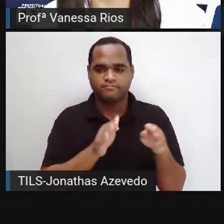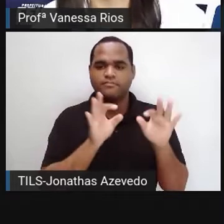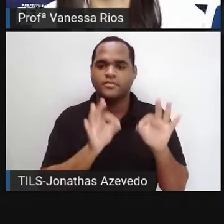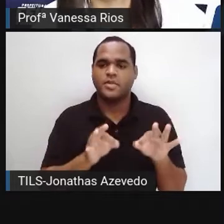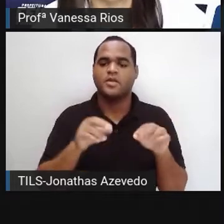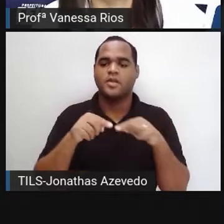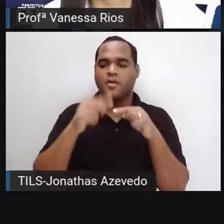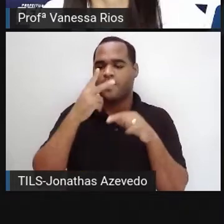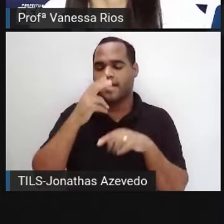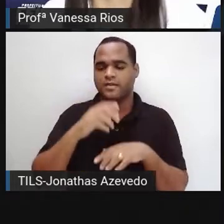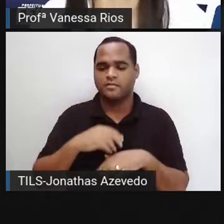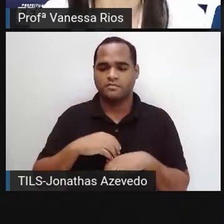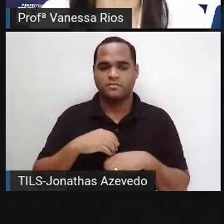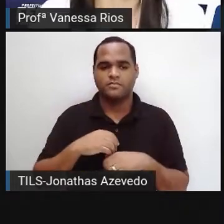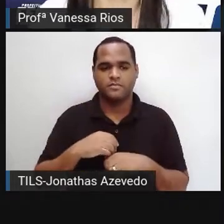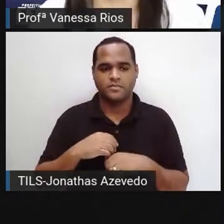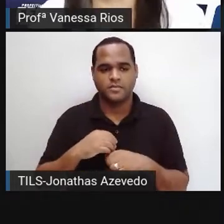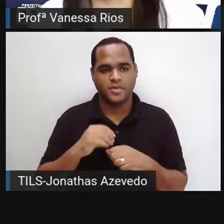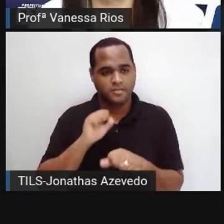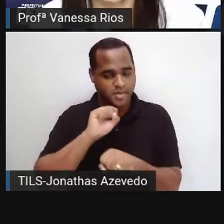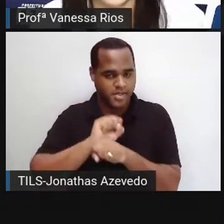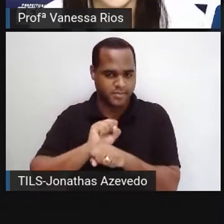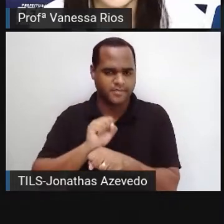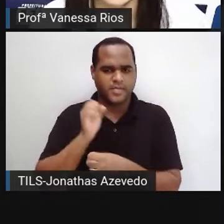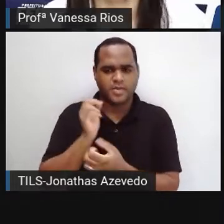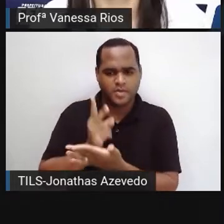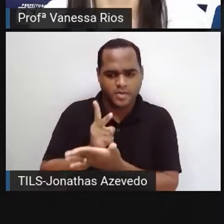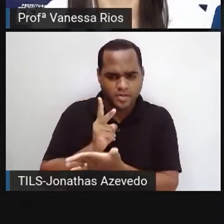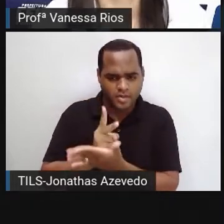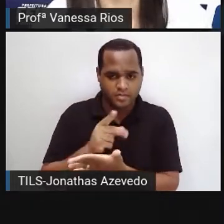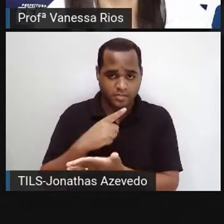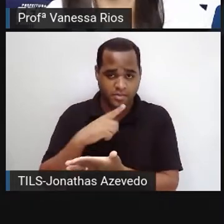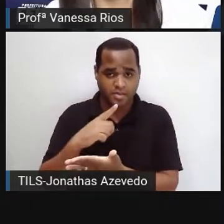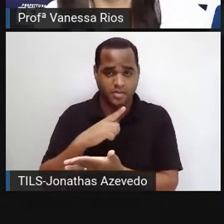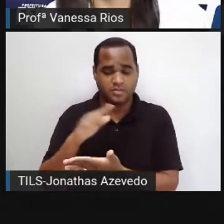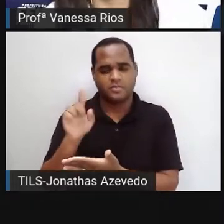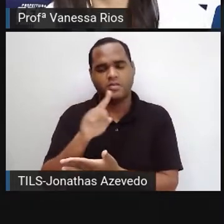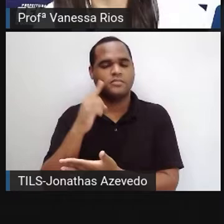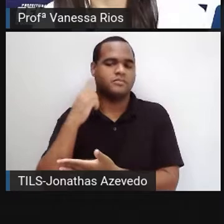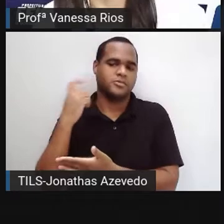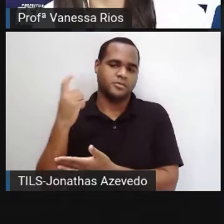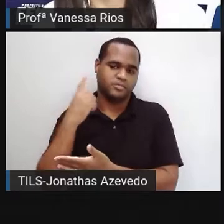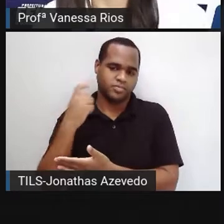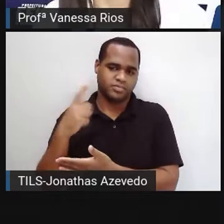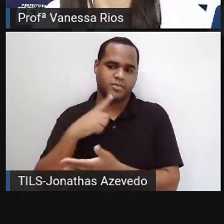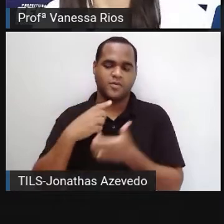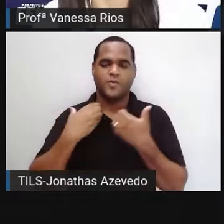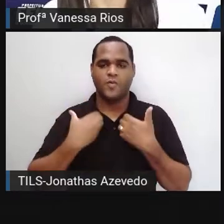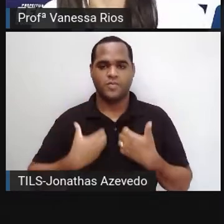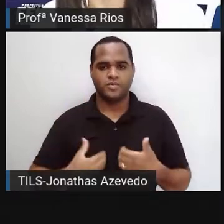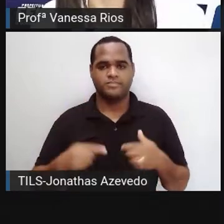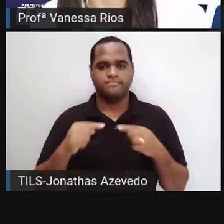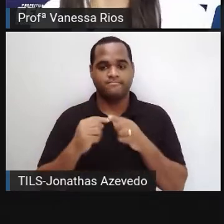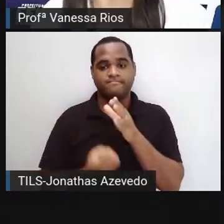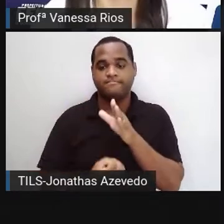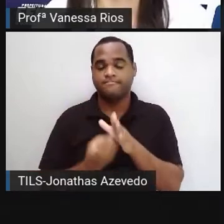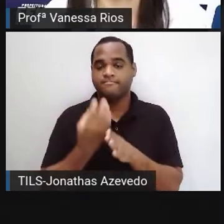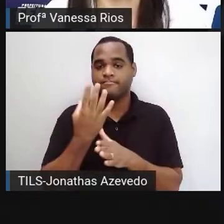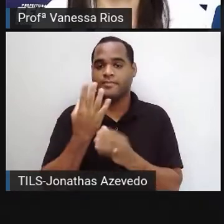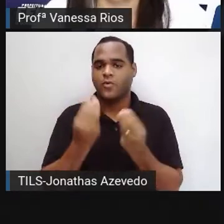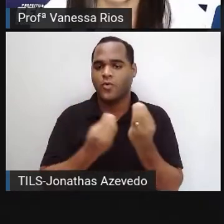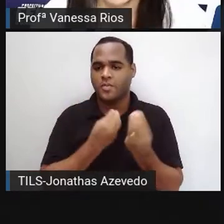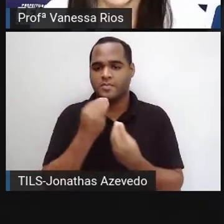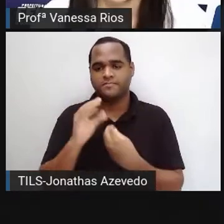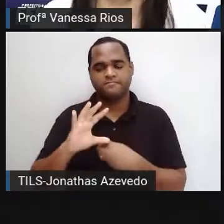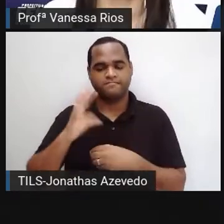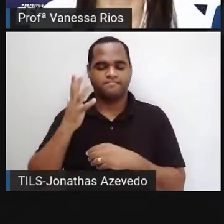de soluçar. Também ninguém fica o tempo inteiro soluçando. É um som que acompanha o nosso corpo, mas que é produzido em